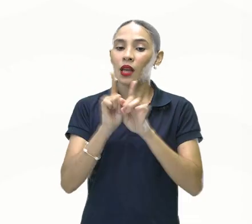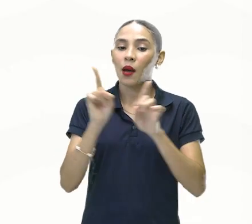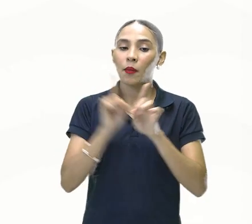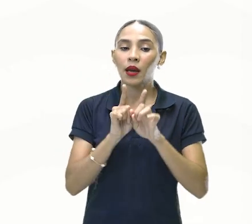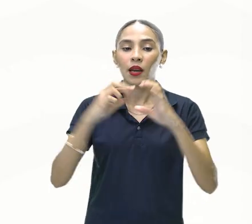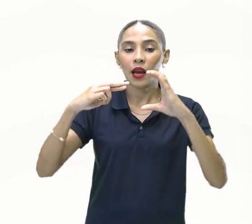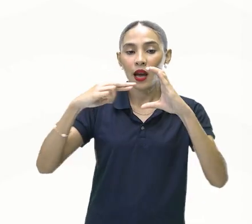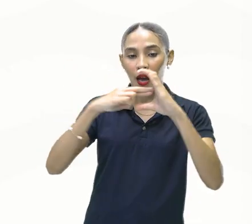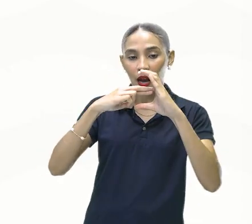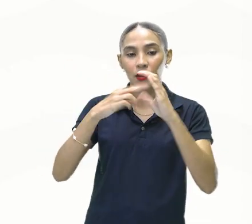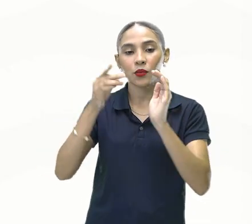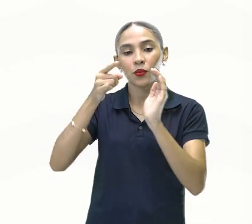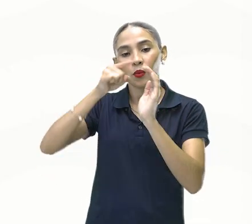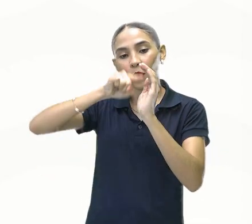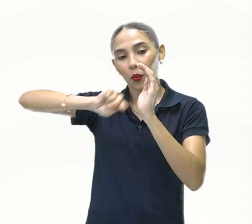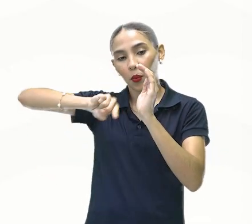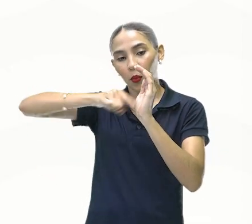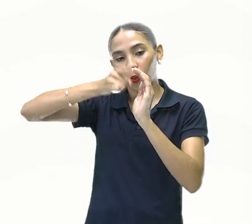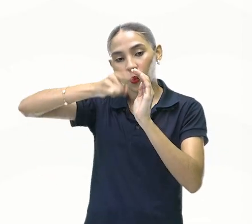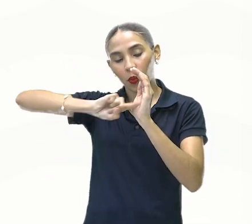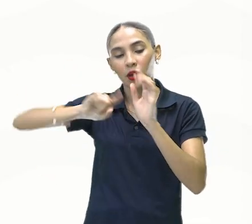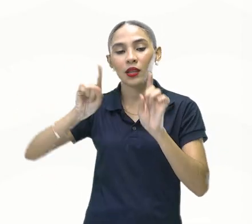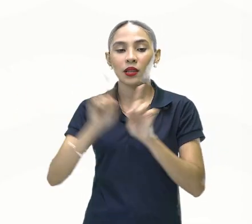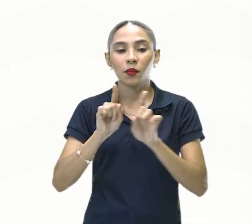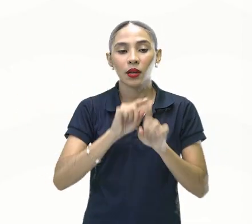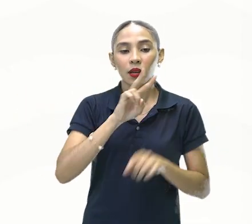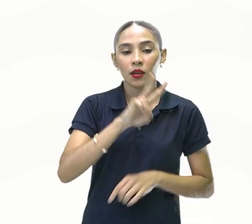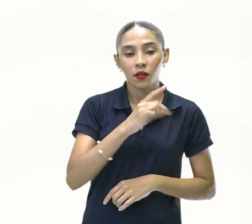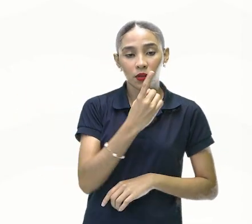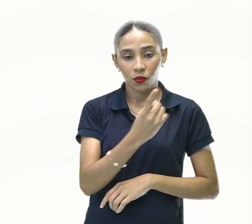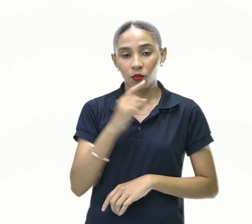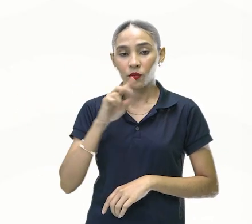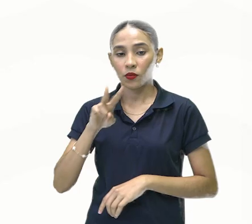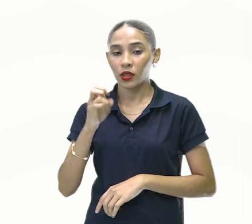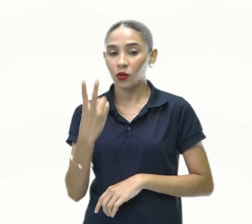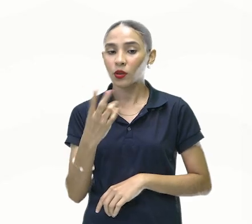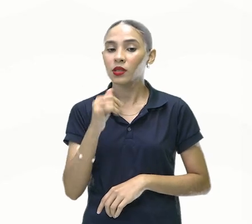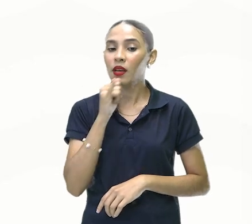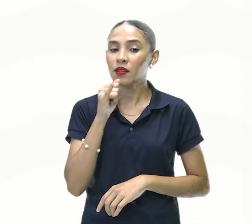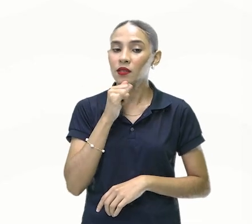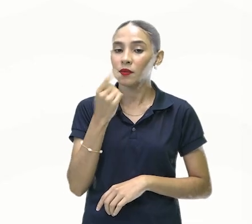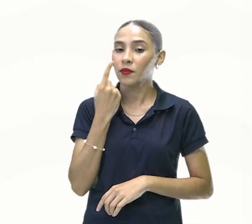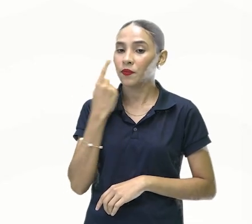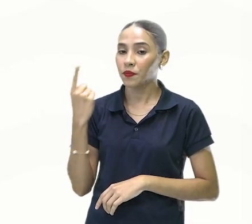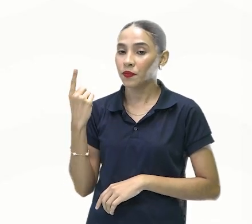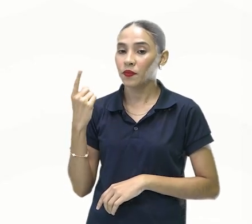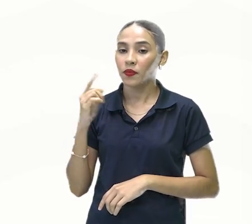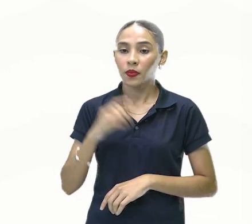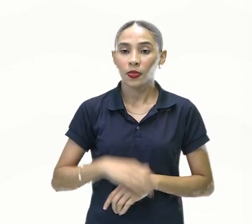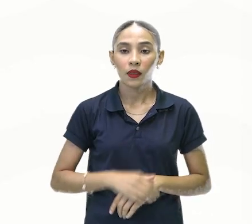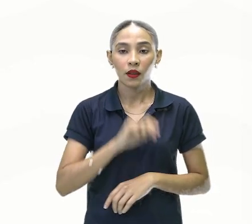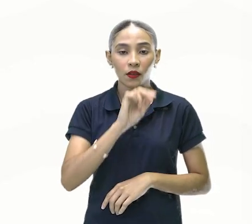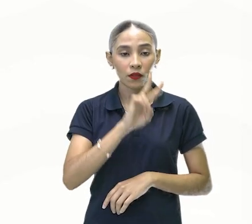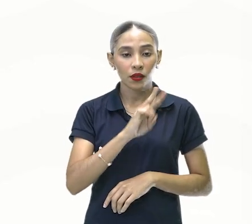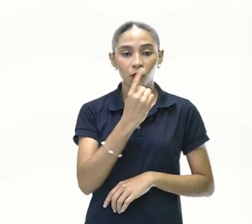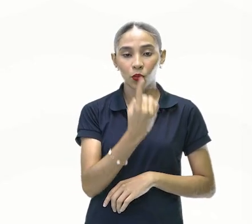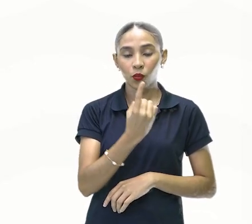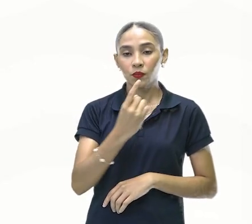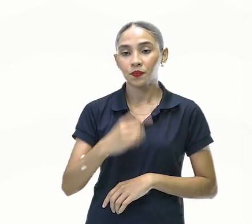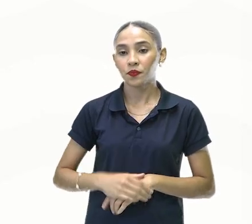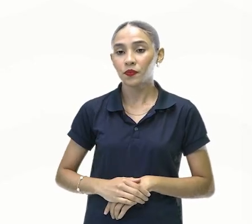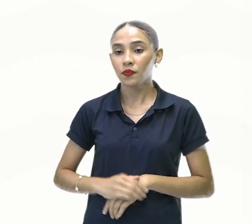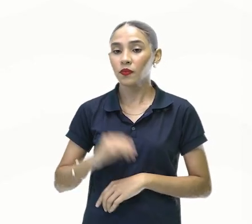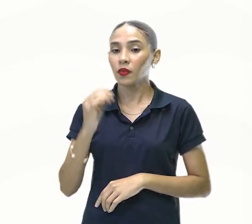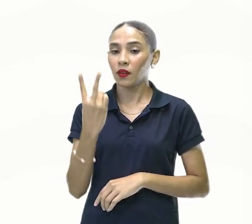das faces. V1 e V2, que são os vértices da lente, tá certo? Nós temos aqui, ó, o V1, que é esse ponto